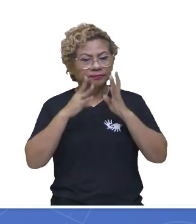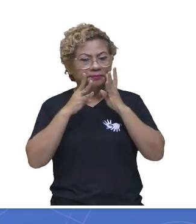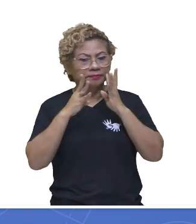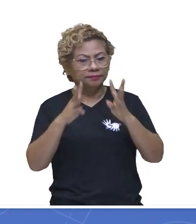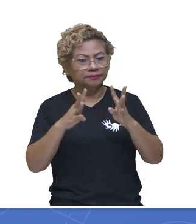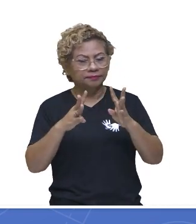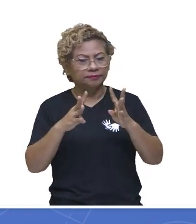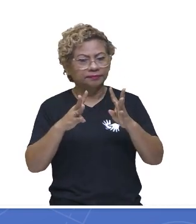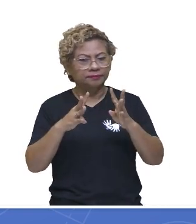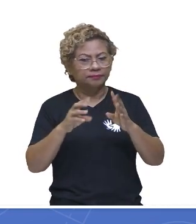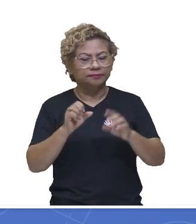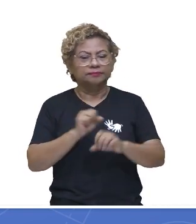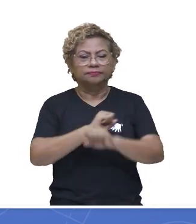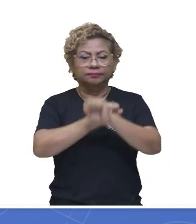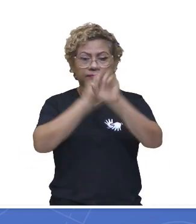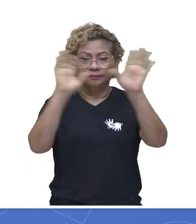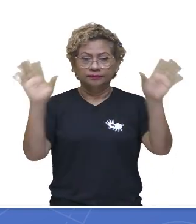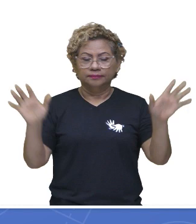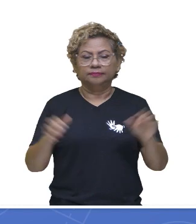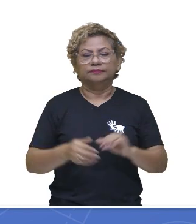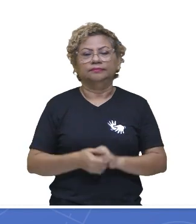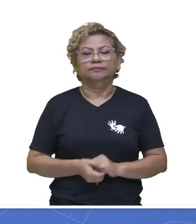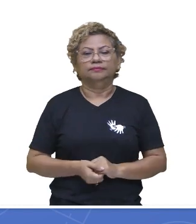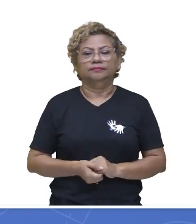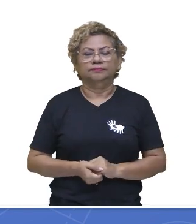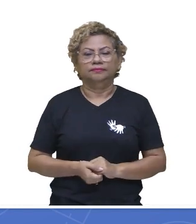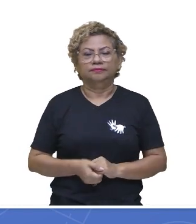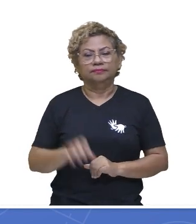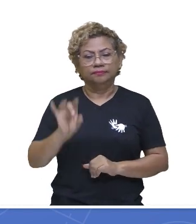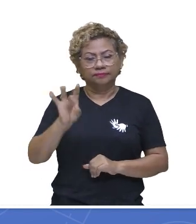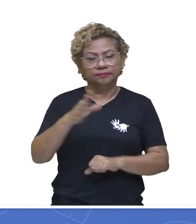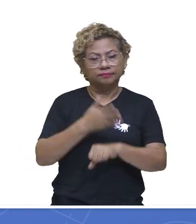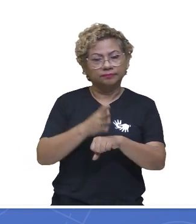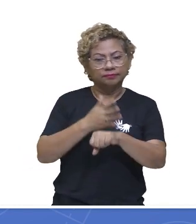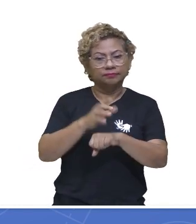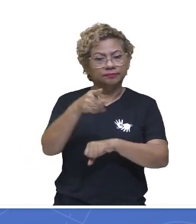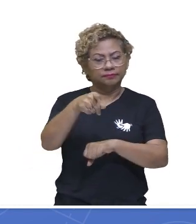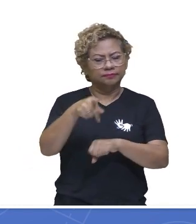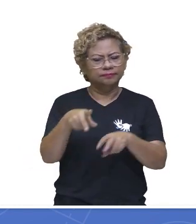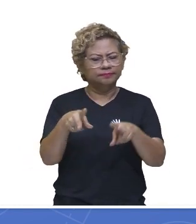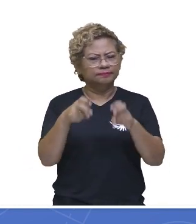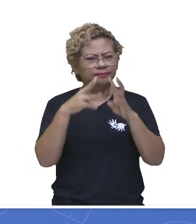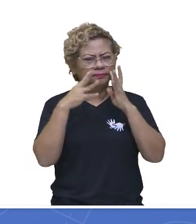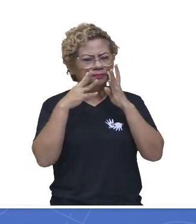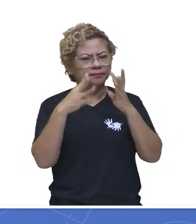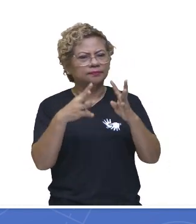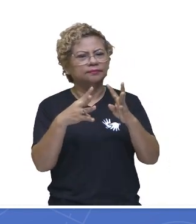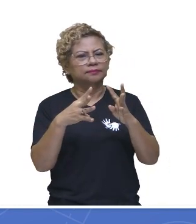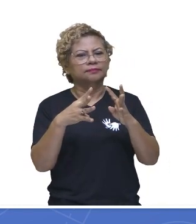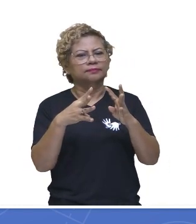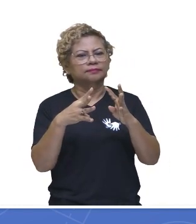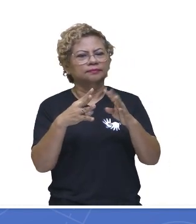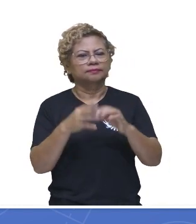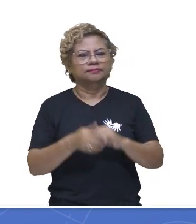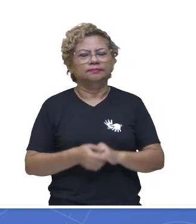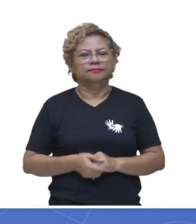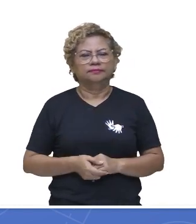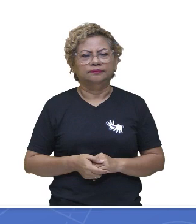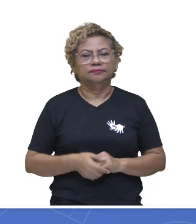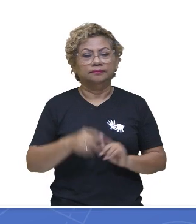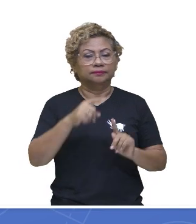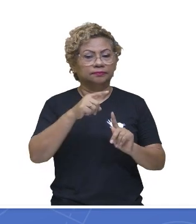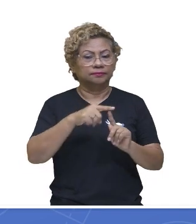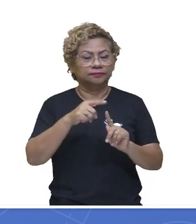P é igual a 1 também. Apenas um exercício para a gente identificar os tipos, né,